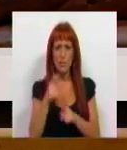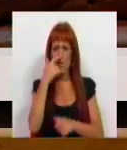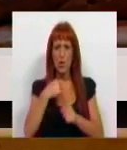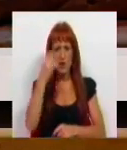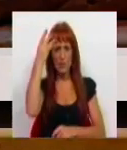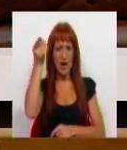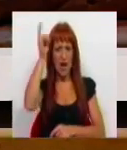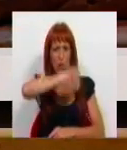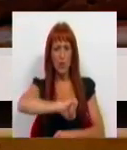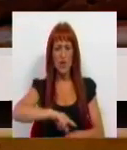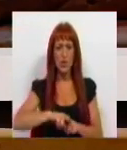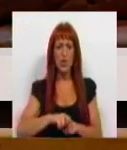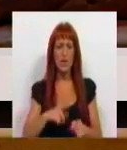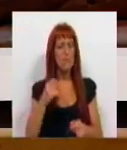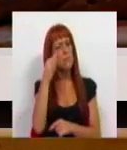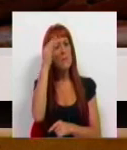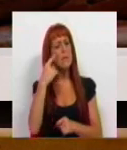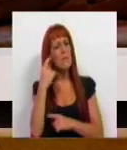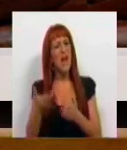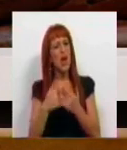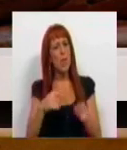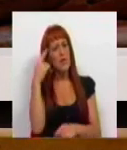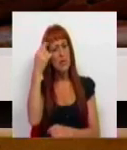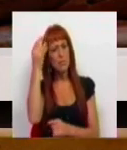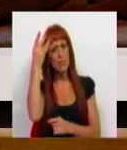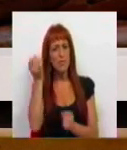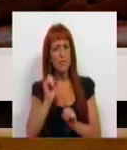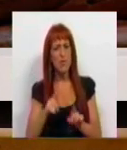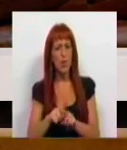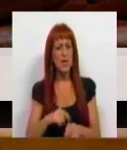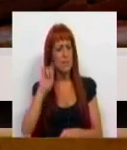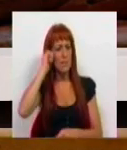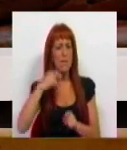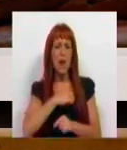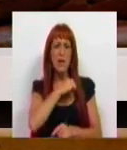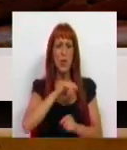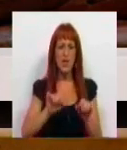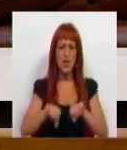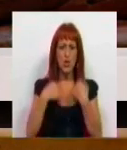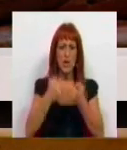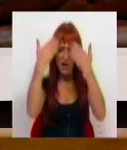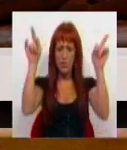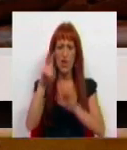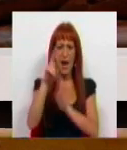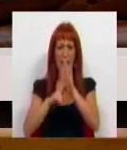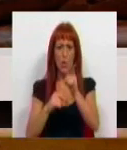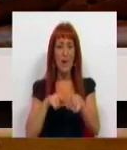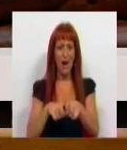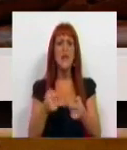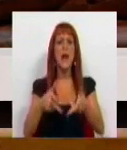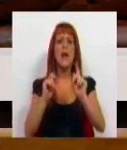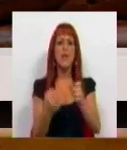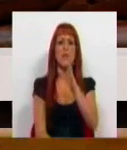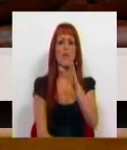sem escrúpulos. São um expoente de uma economia sem escrúpulos que põe em causa a legitimidade de sociedades democráticas e das regras que estas